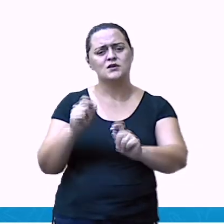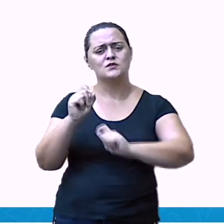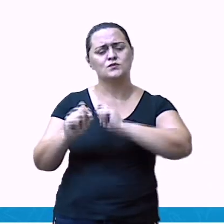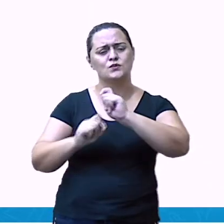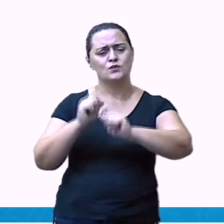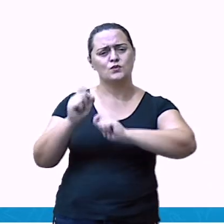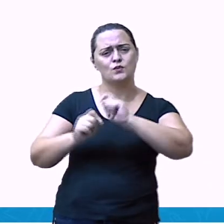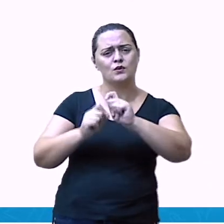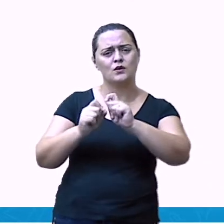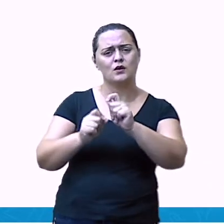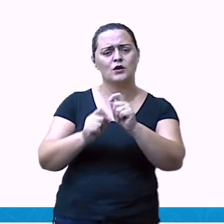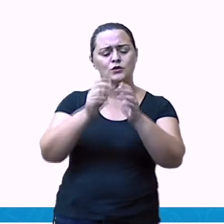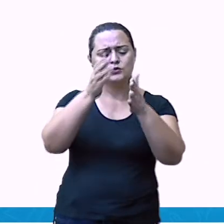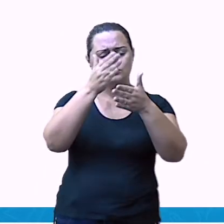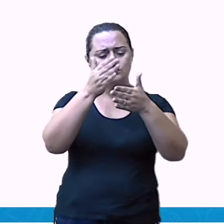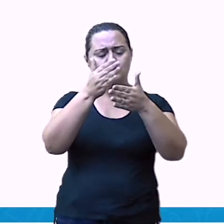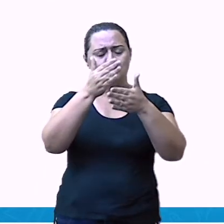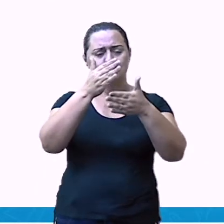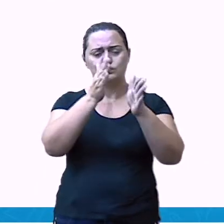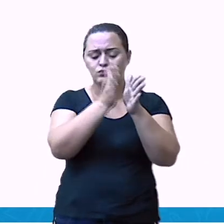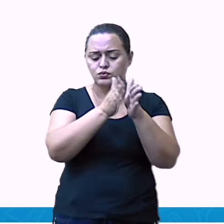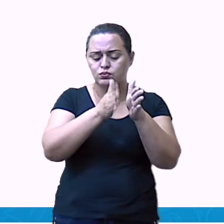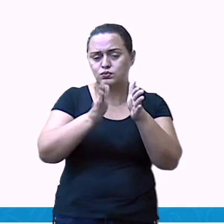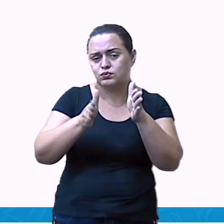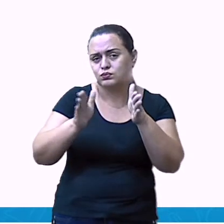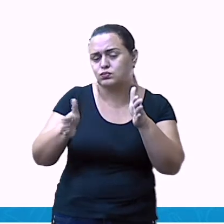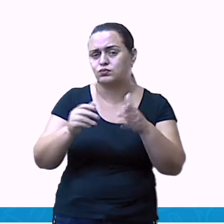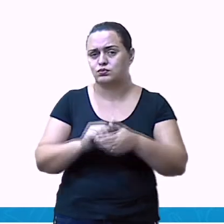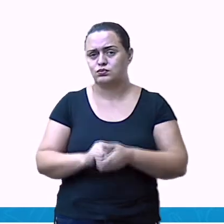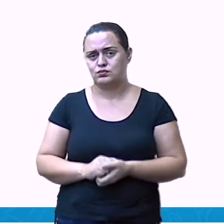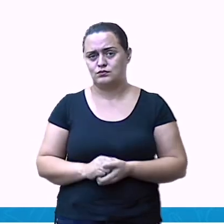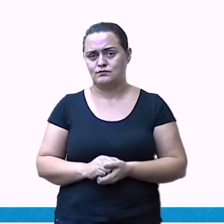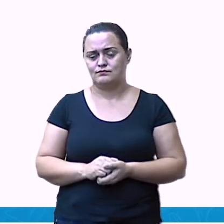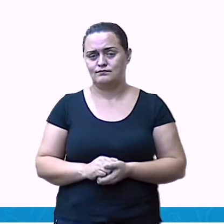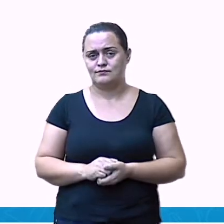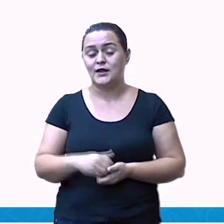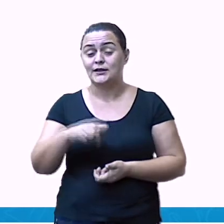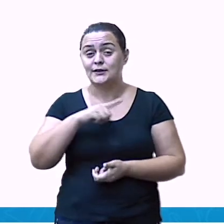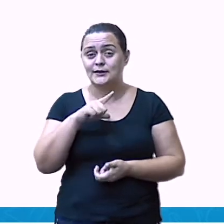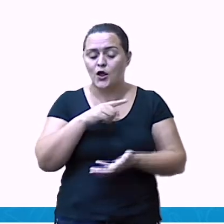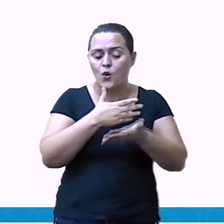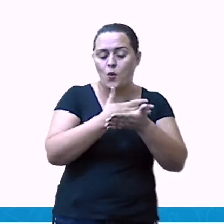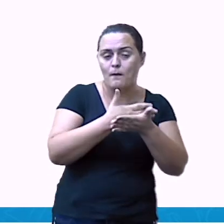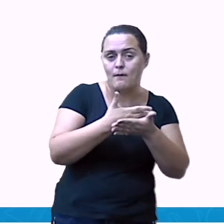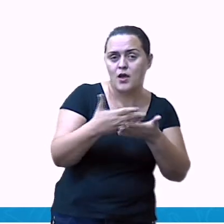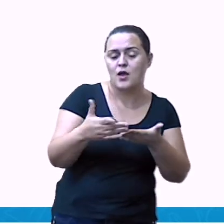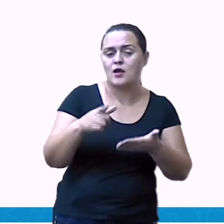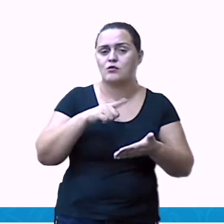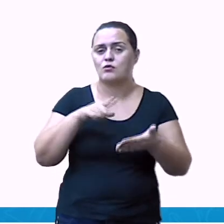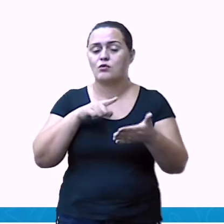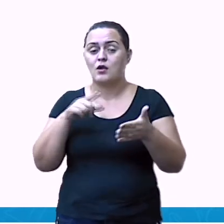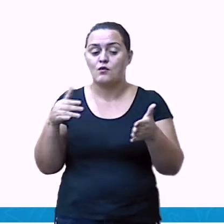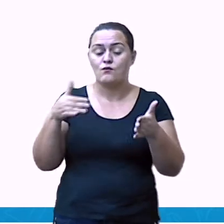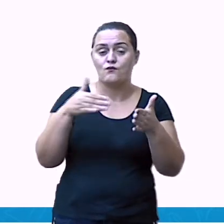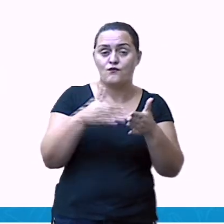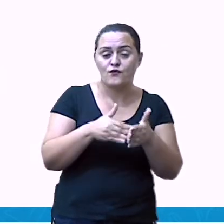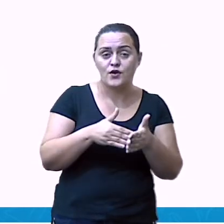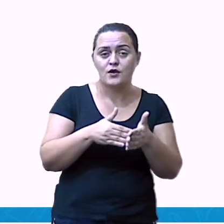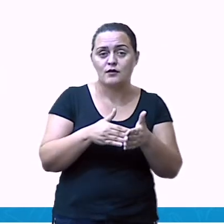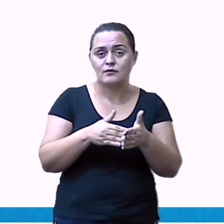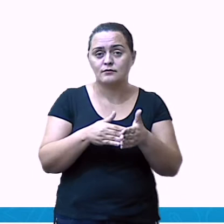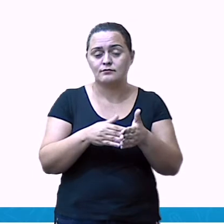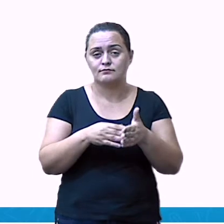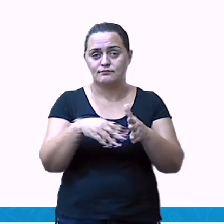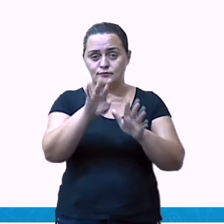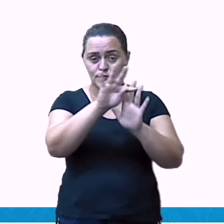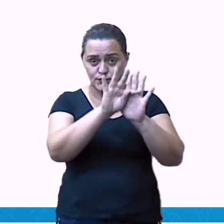situações vividas pelas personagens? O seu texto teve início, meio e fim com